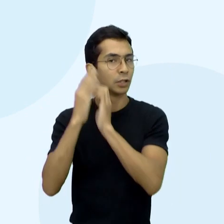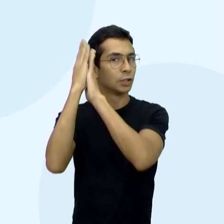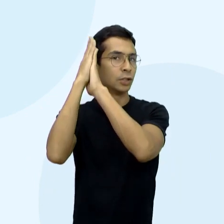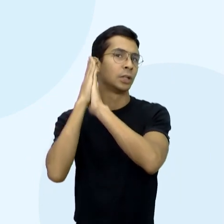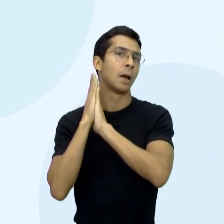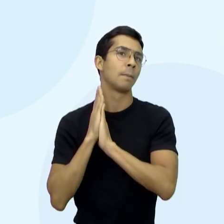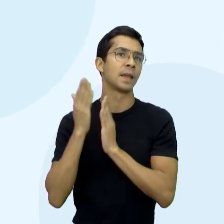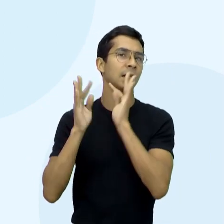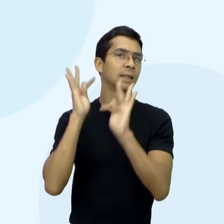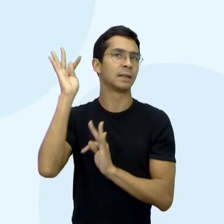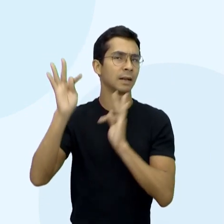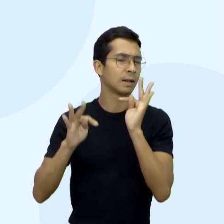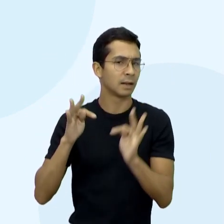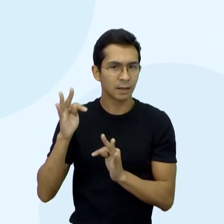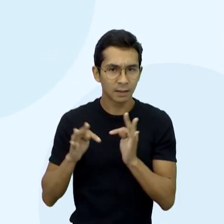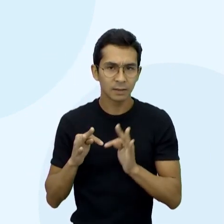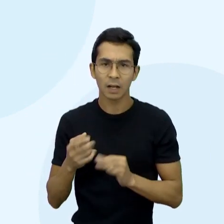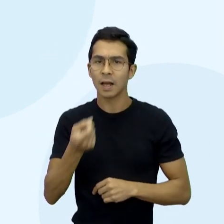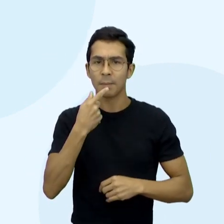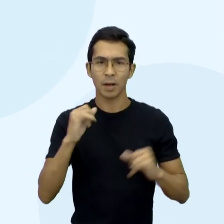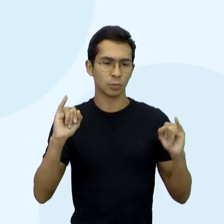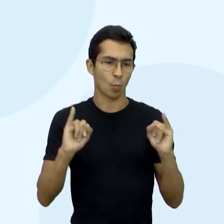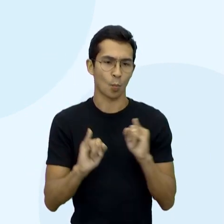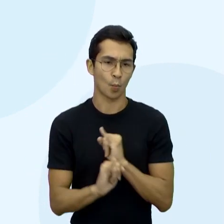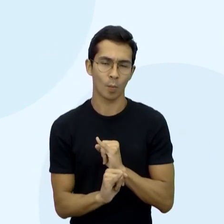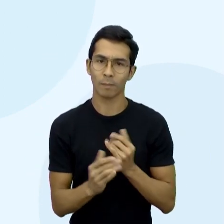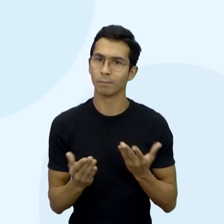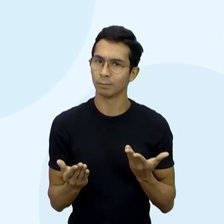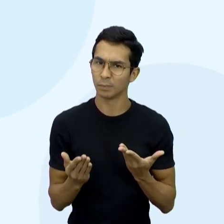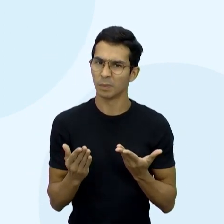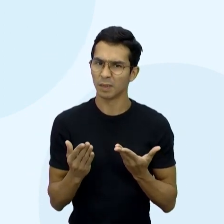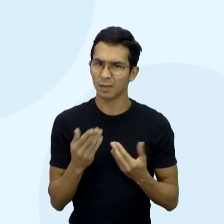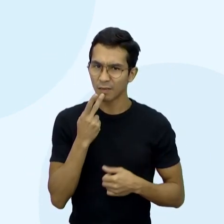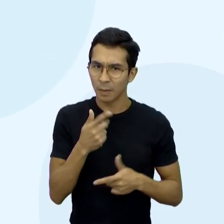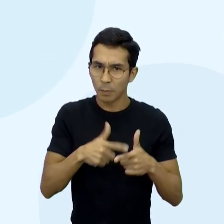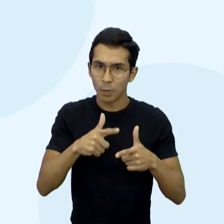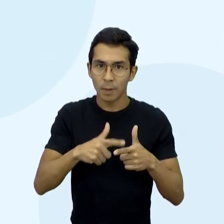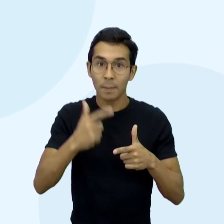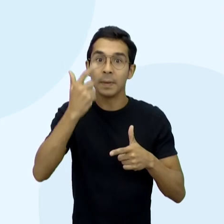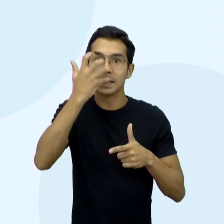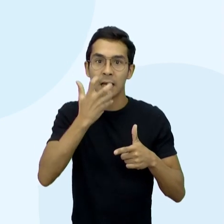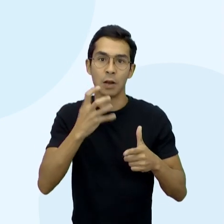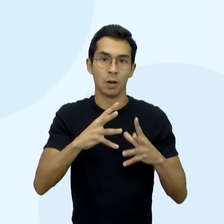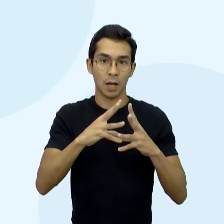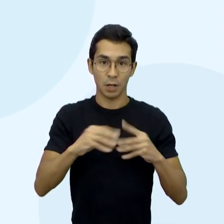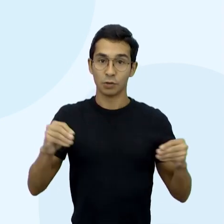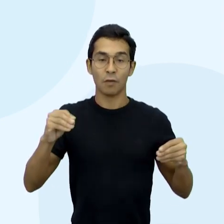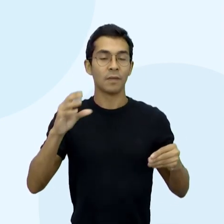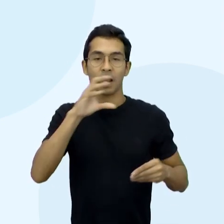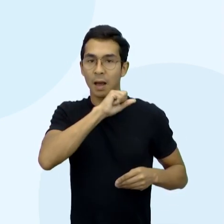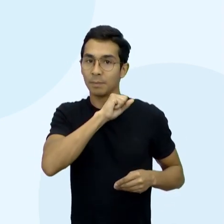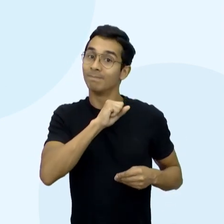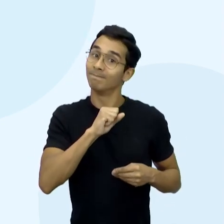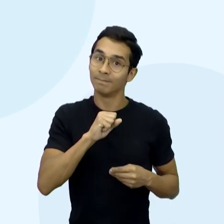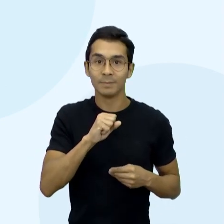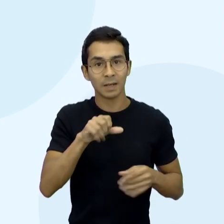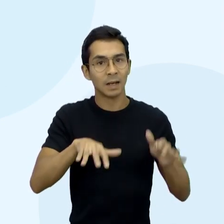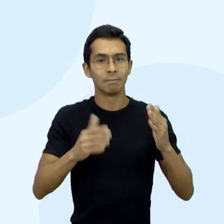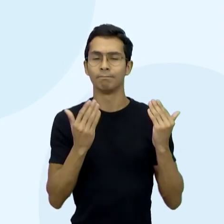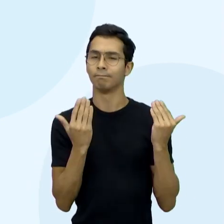emagrecedores. Lembre-se que produtos que prometem resolver problemas complexos com soluções simples nem sempre funcionam como se